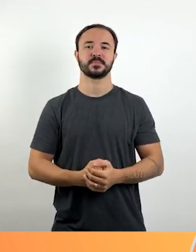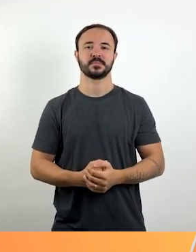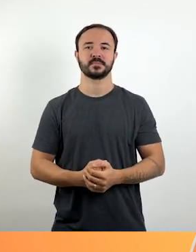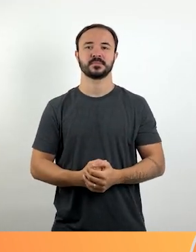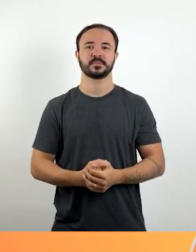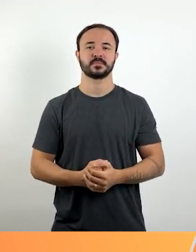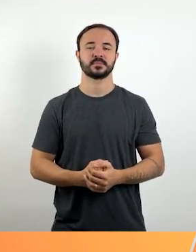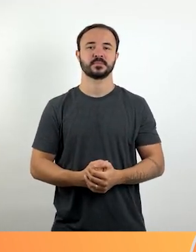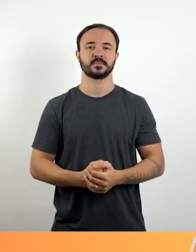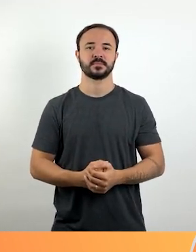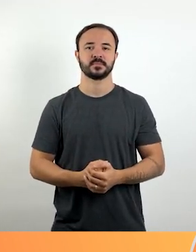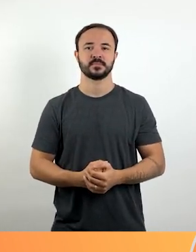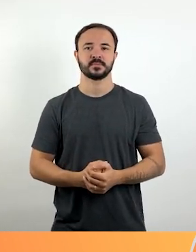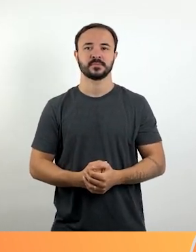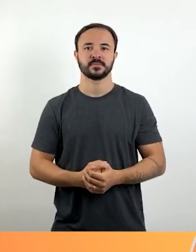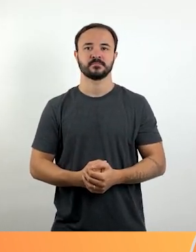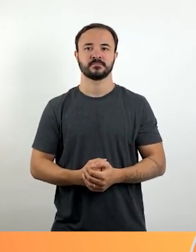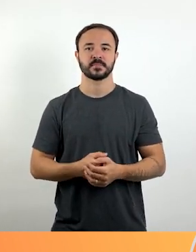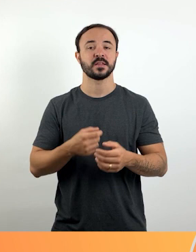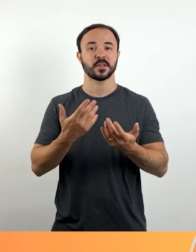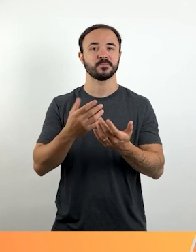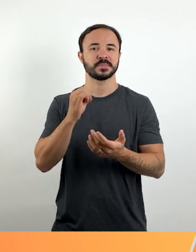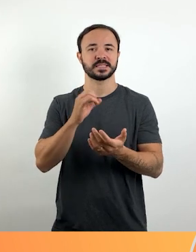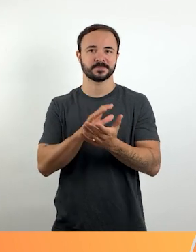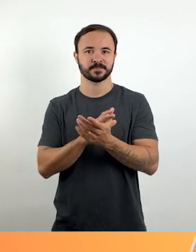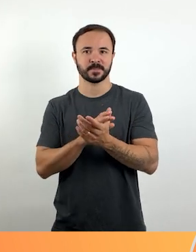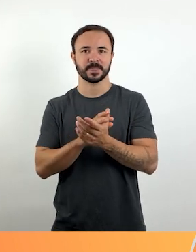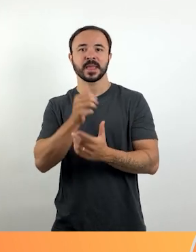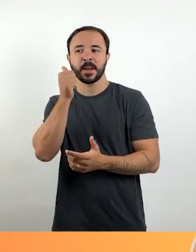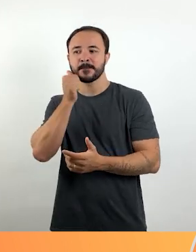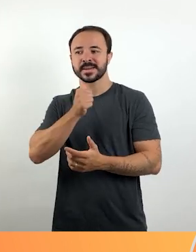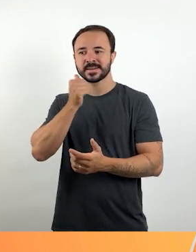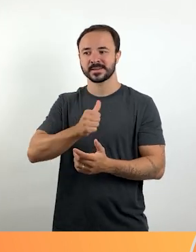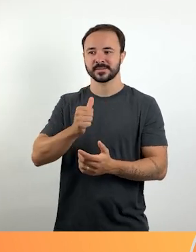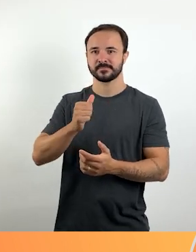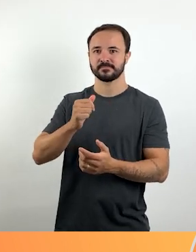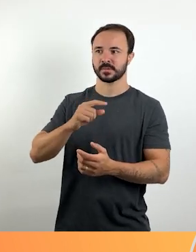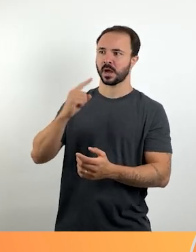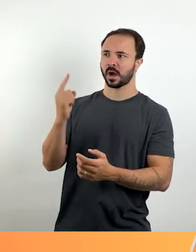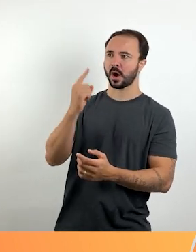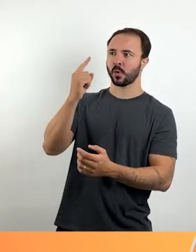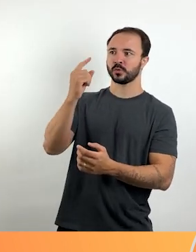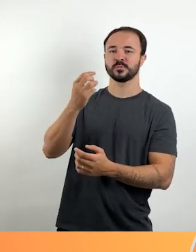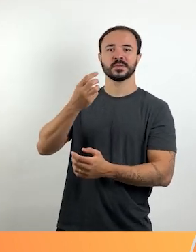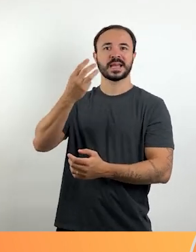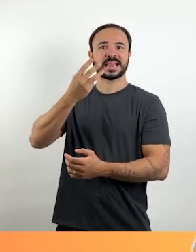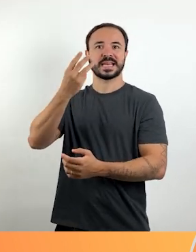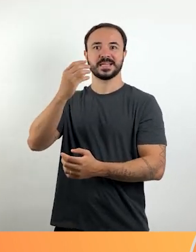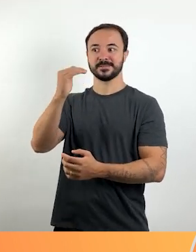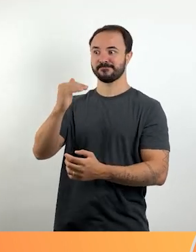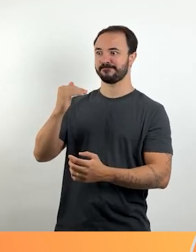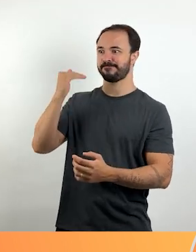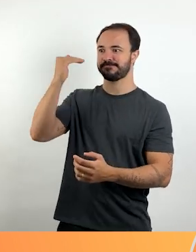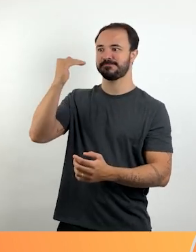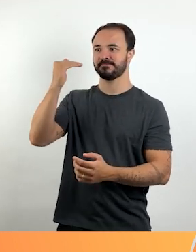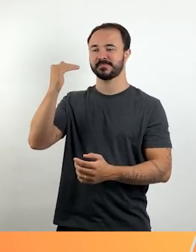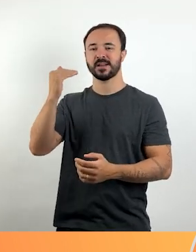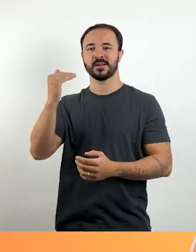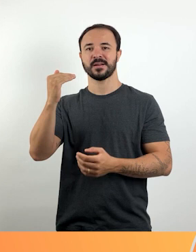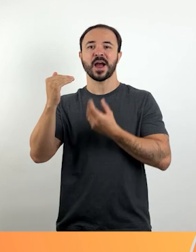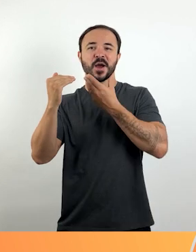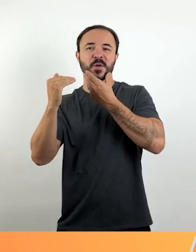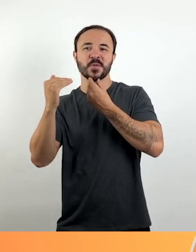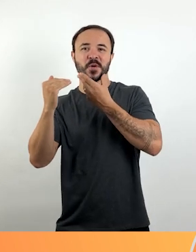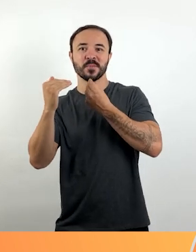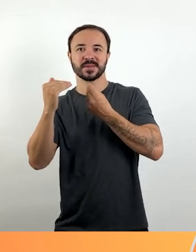essas duas cadeiras. Quando Maria está a 3 metros de altura em relação ao solo, Paulo encontra-se a 5 metros